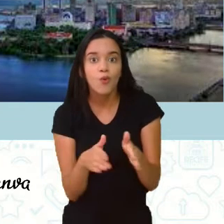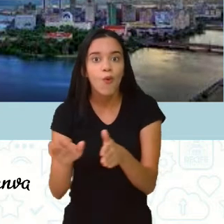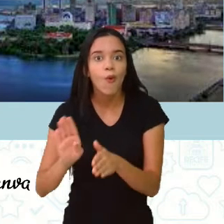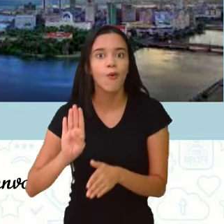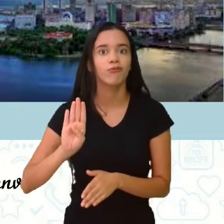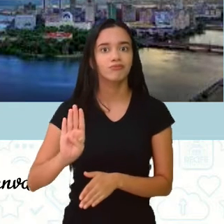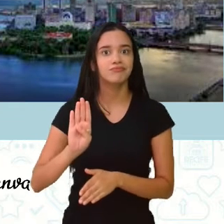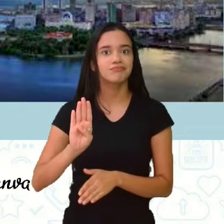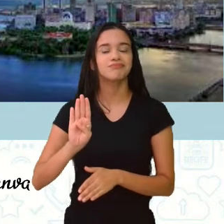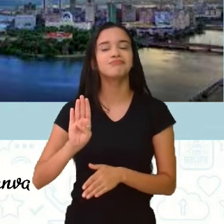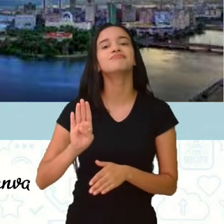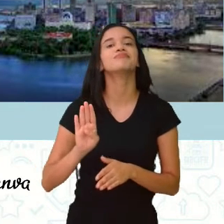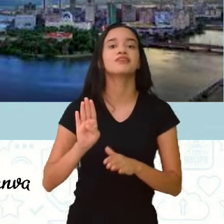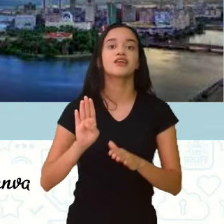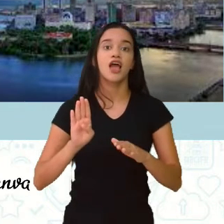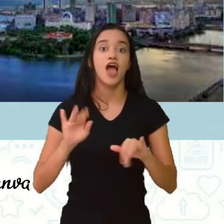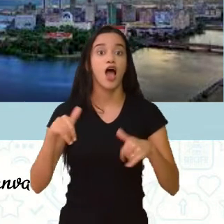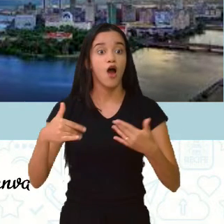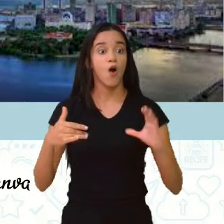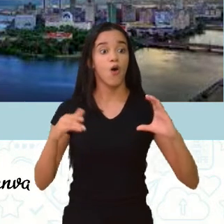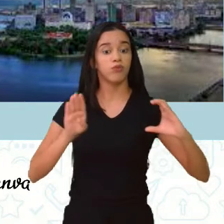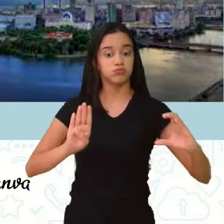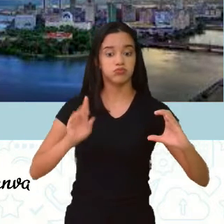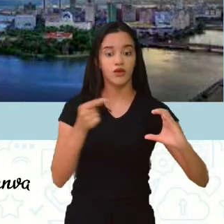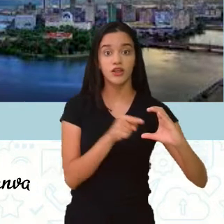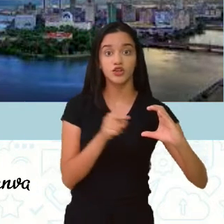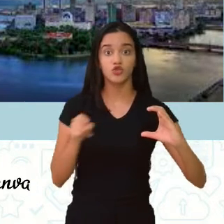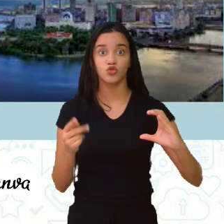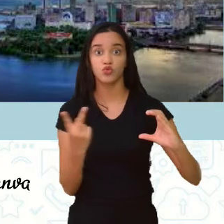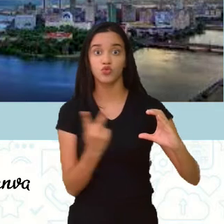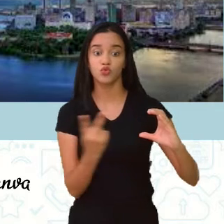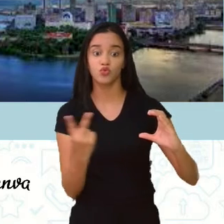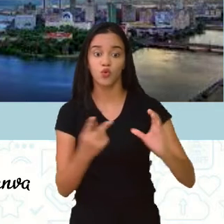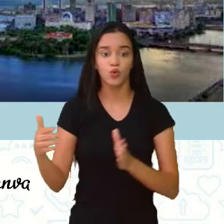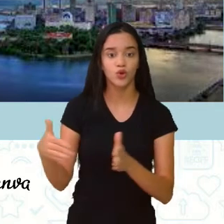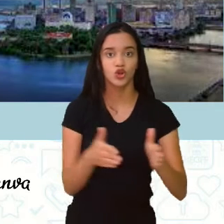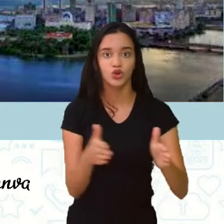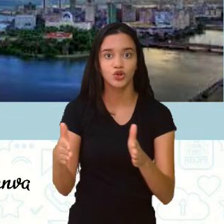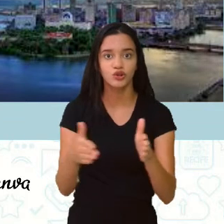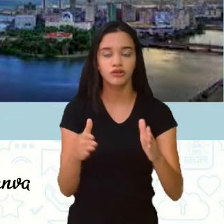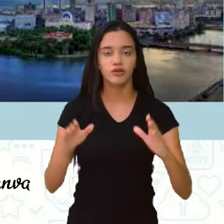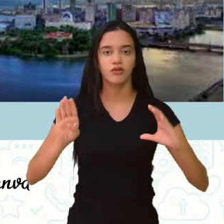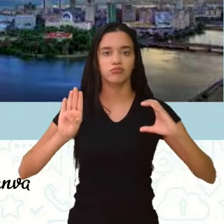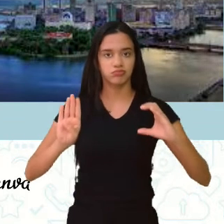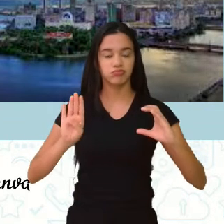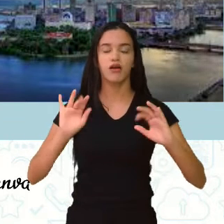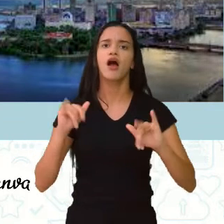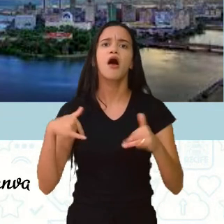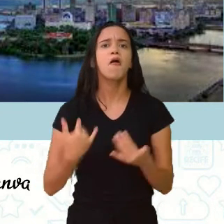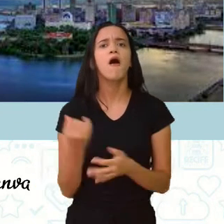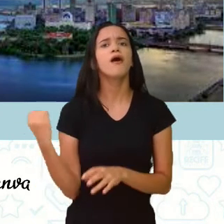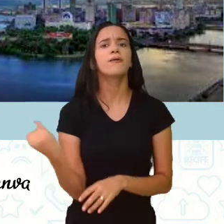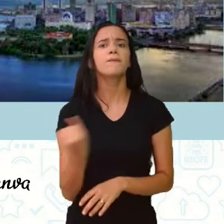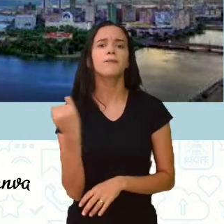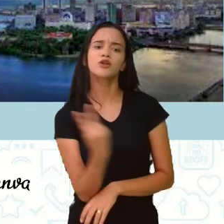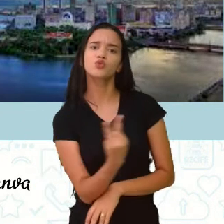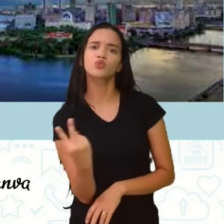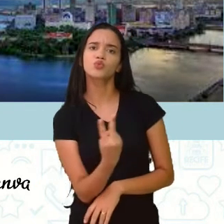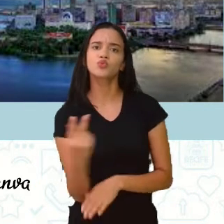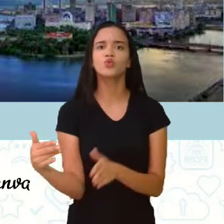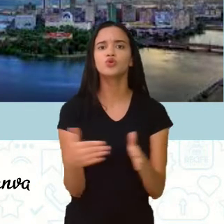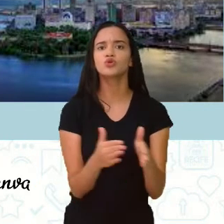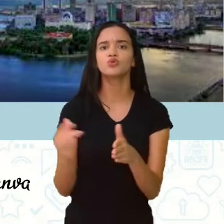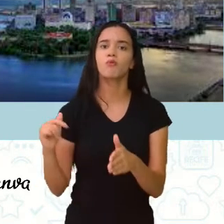Beberibe? Então, esses dois rios, eles cortam a nossa cidade, será? Que importância esses rios têm para a